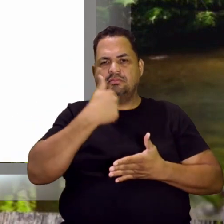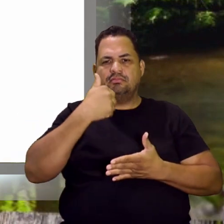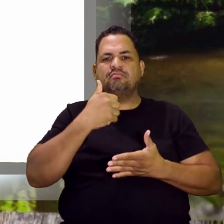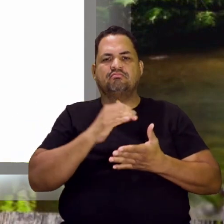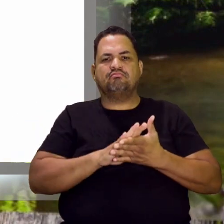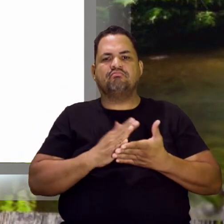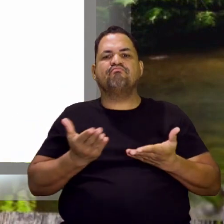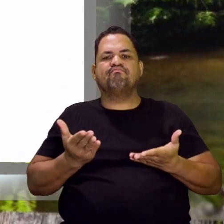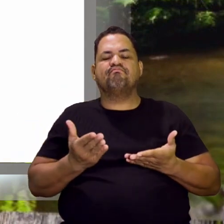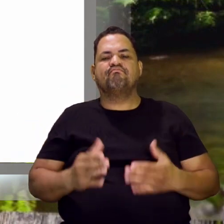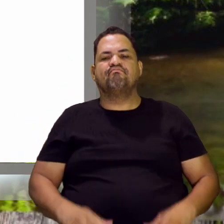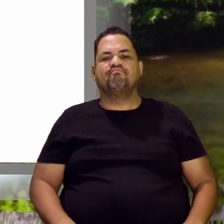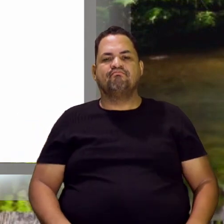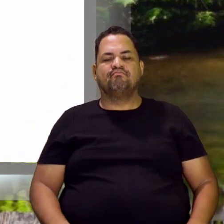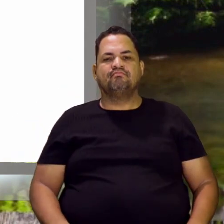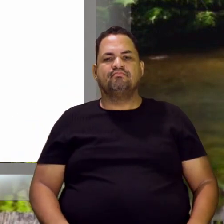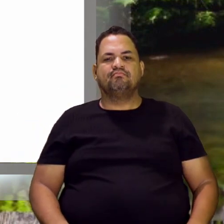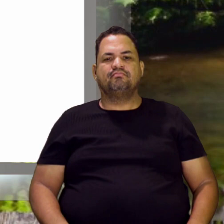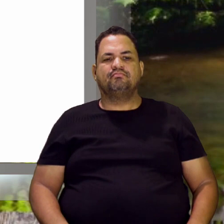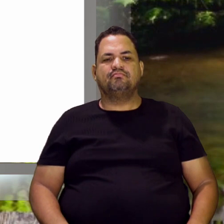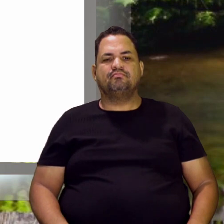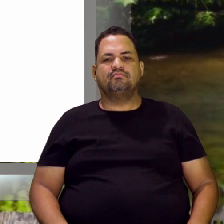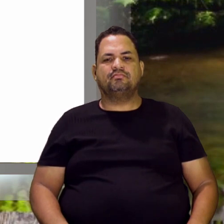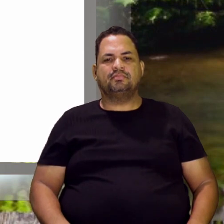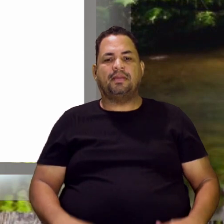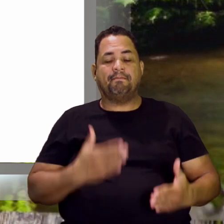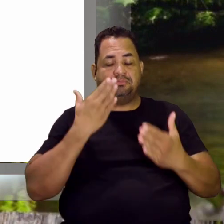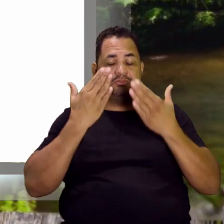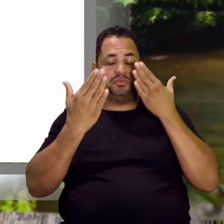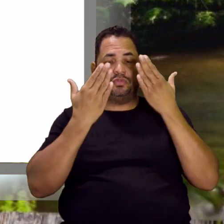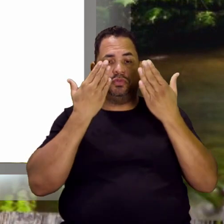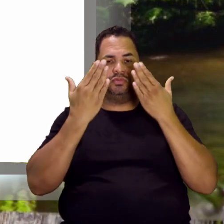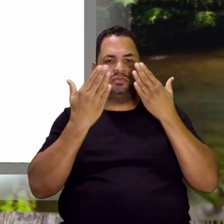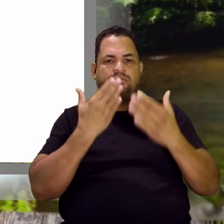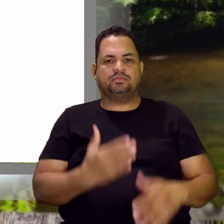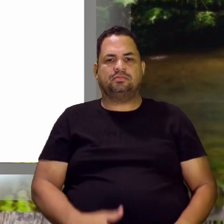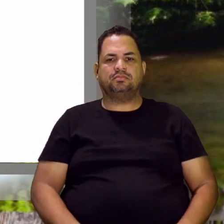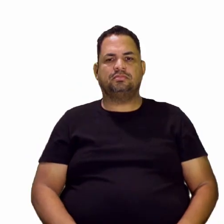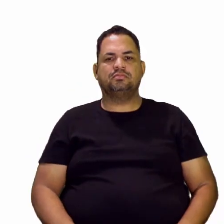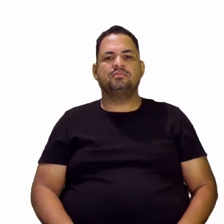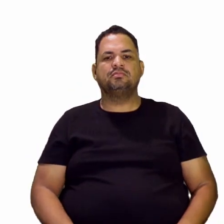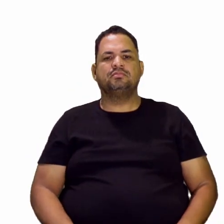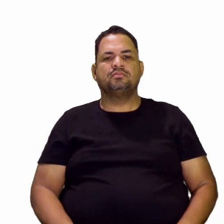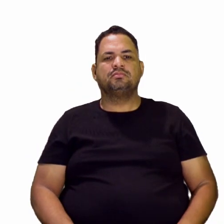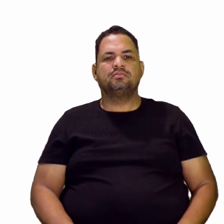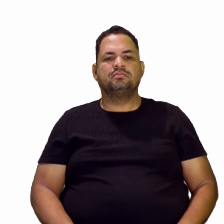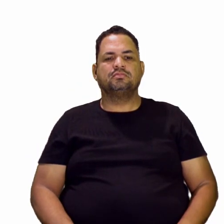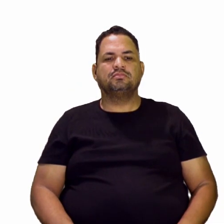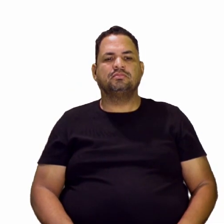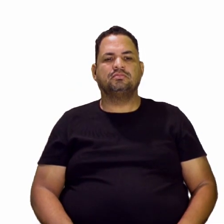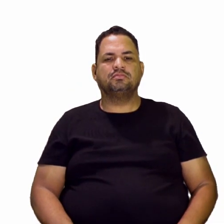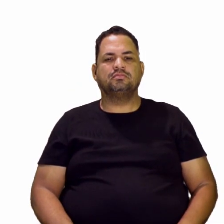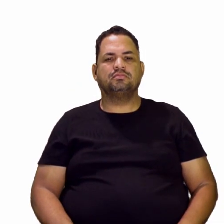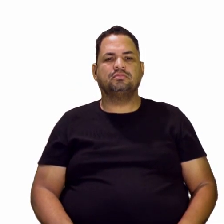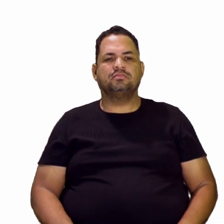acaba melhorando. Entendeu? É como se fosse um efeito psicológico. Vamos lá. Voltando para a